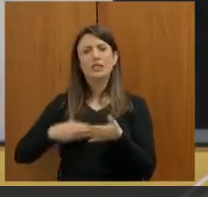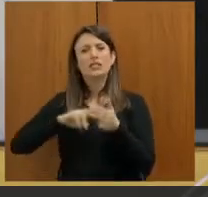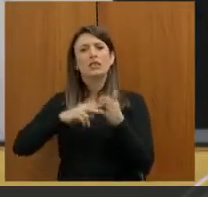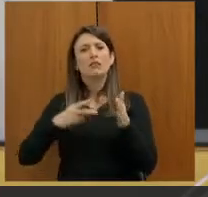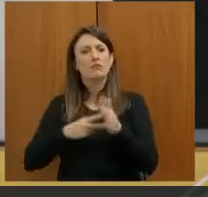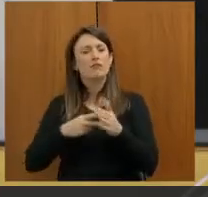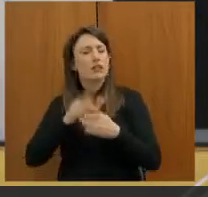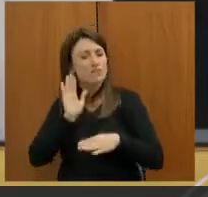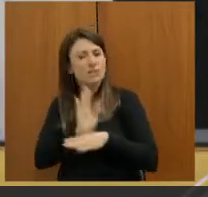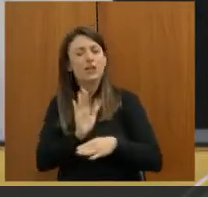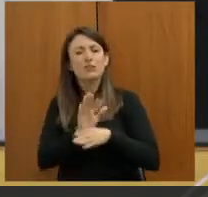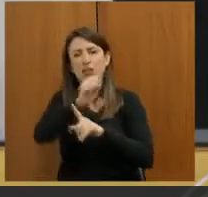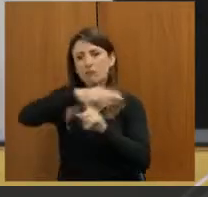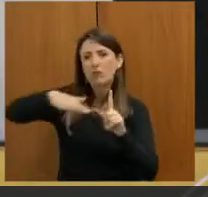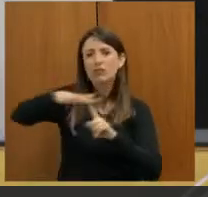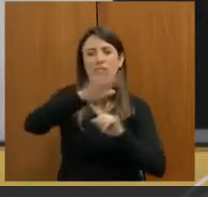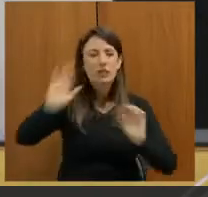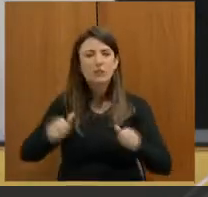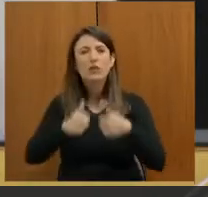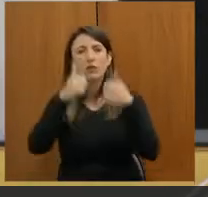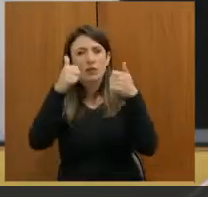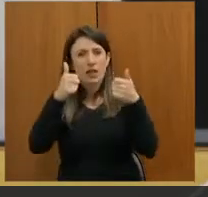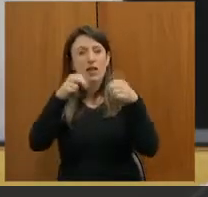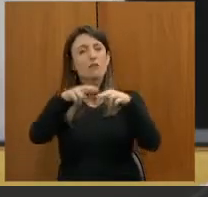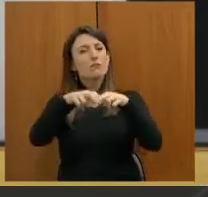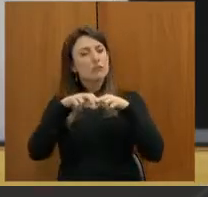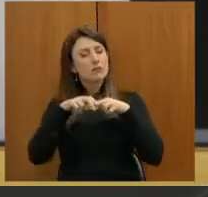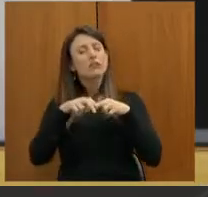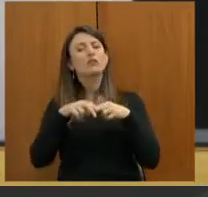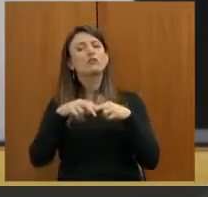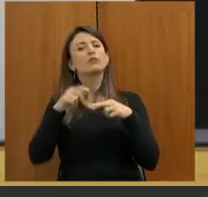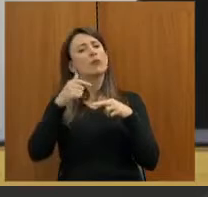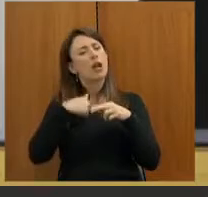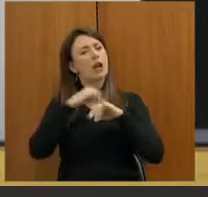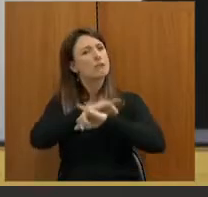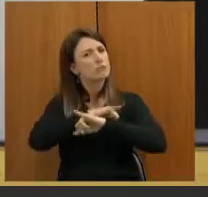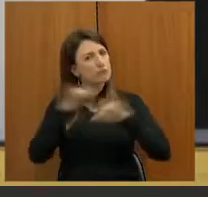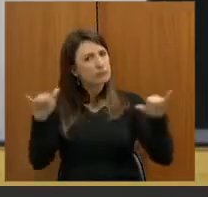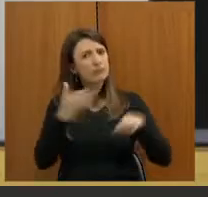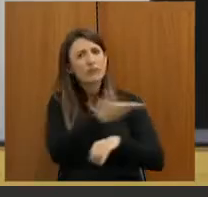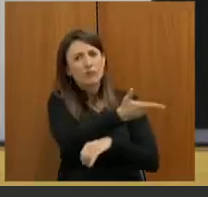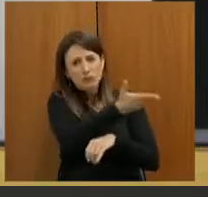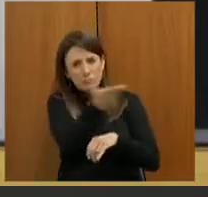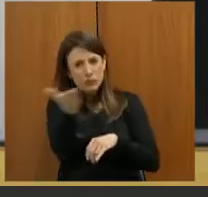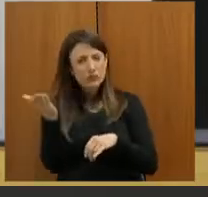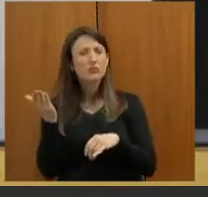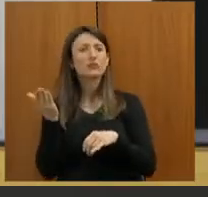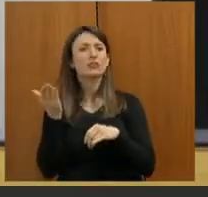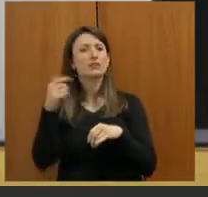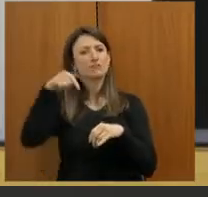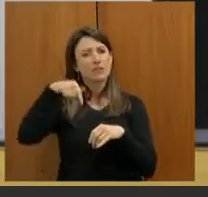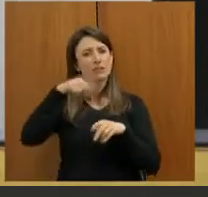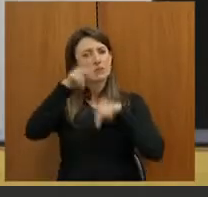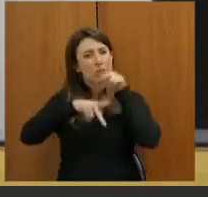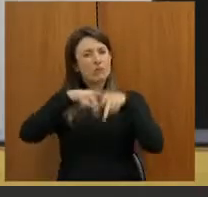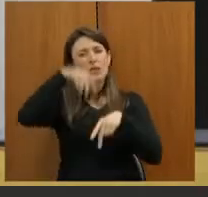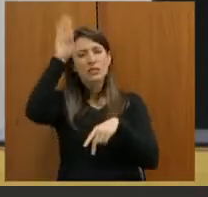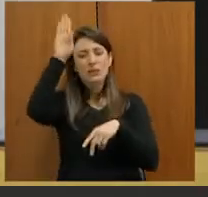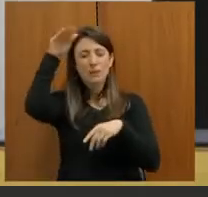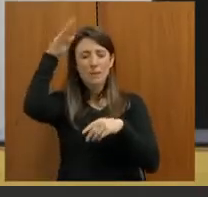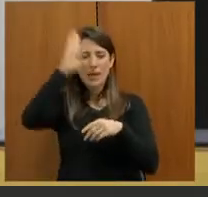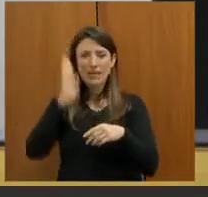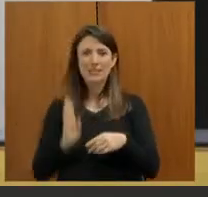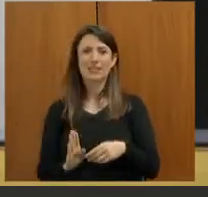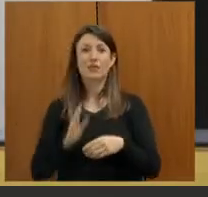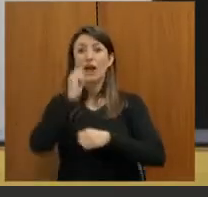sociedade não fica aqui um apelo né para todas e todos os eleitores do Brasil ano que vem